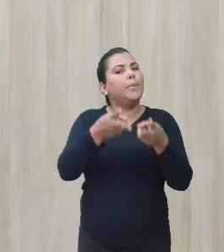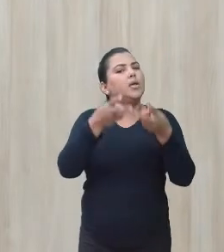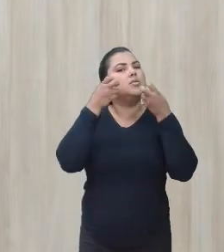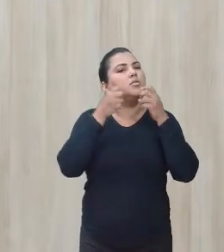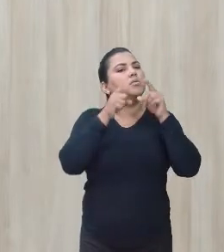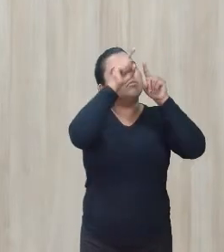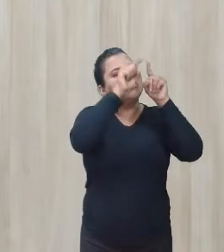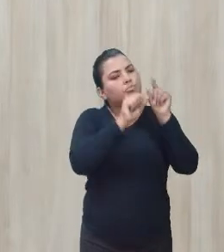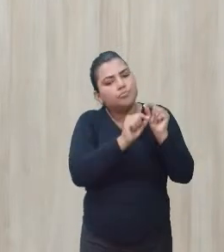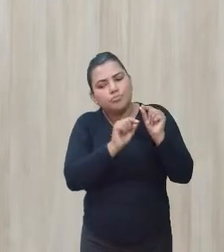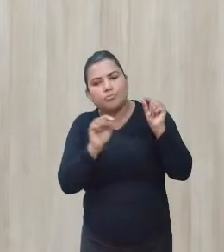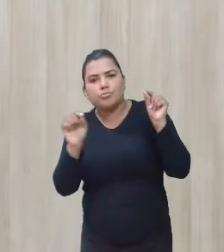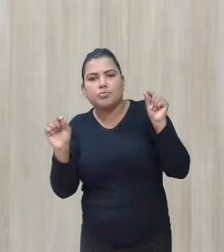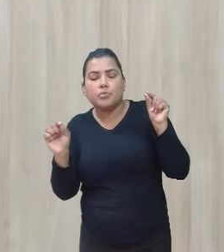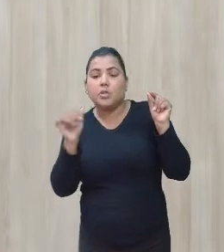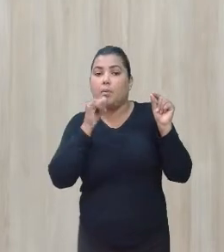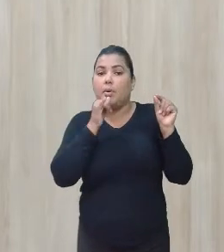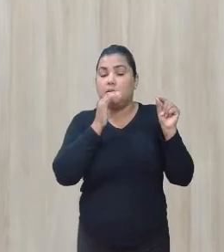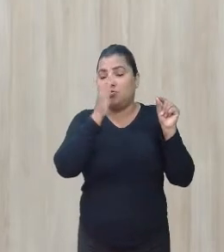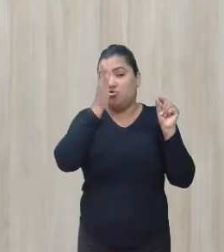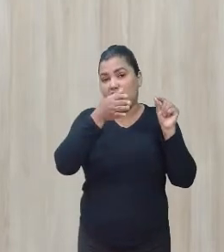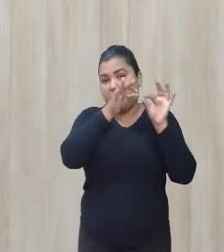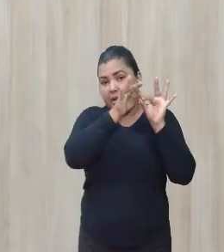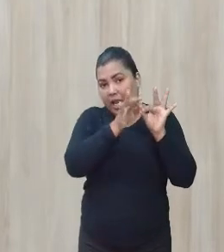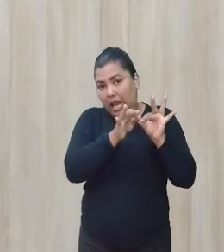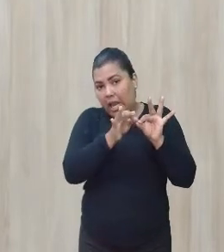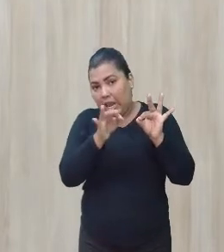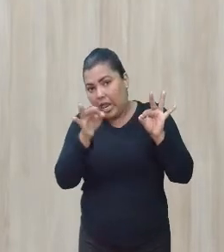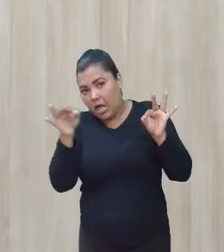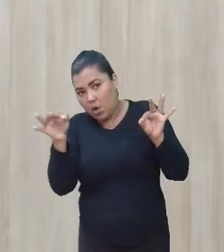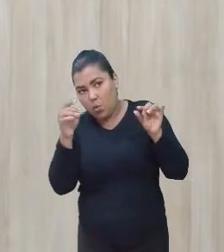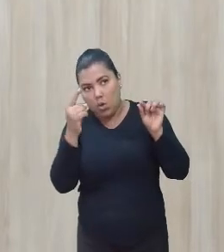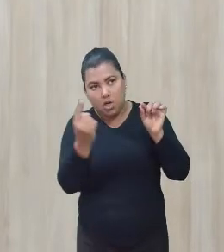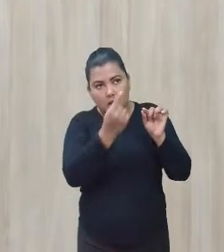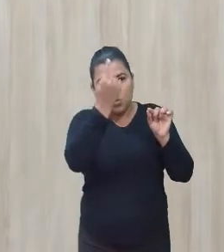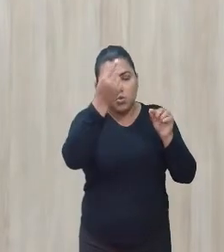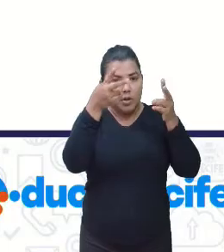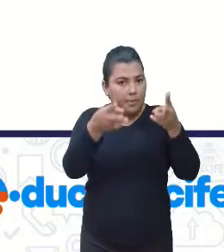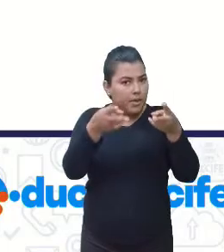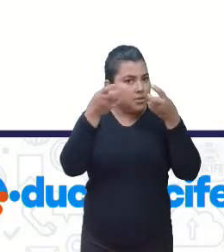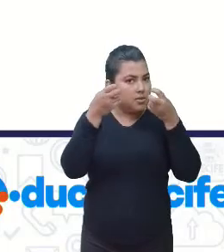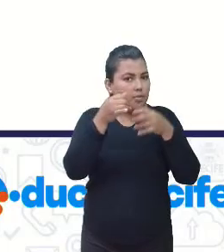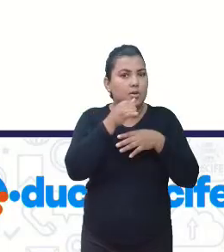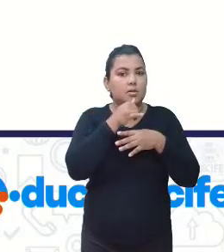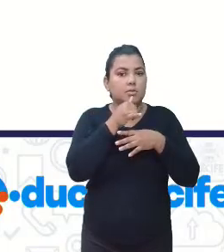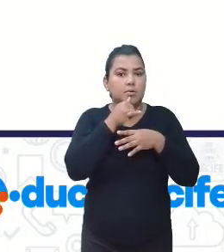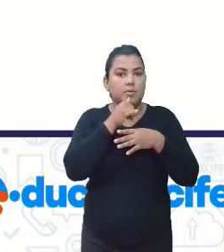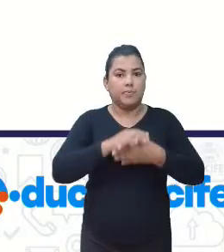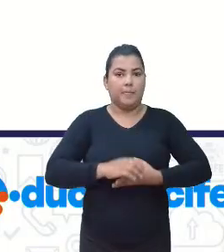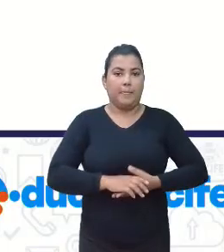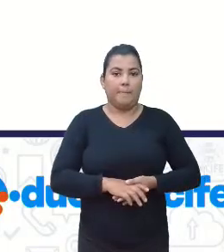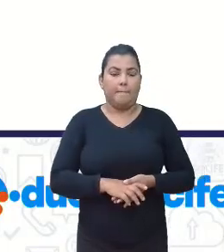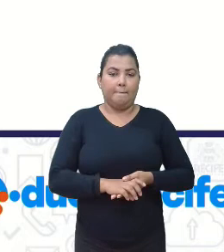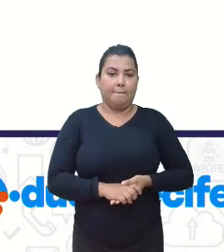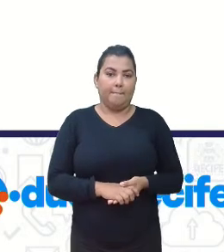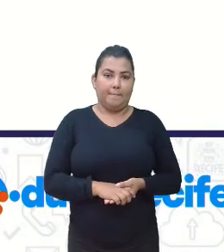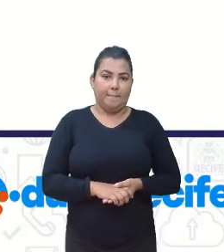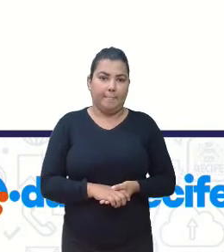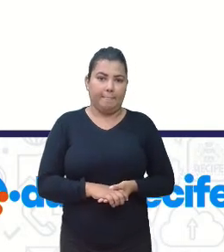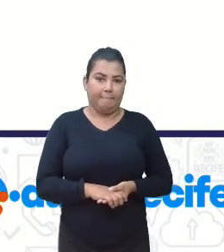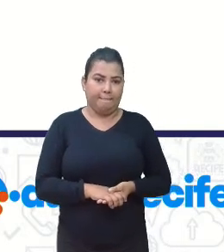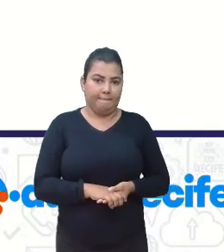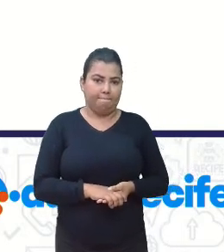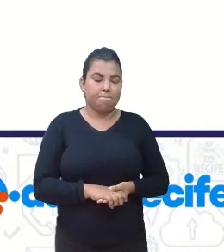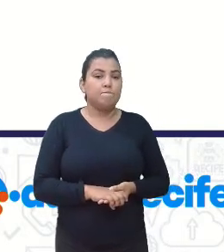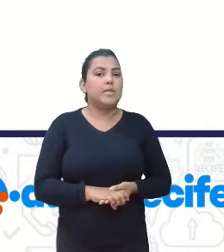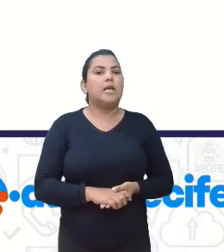proporcionais? Como eu falei de largura e altura, percebe aqui esse exemplo, veja. Então, quando a gente